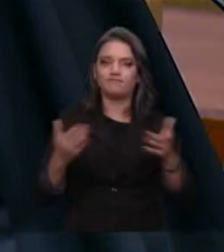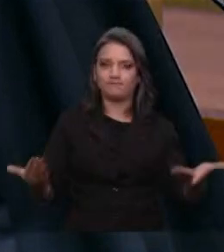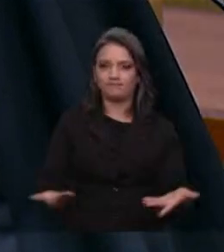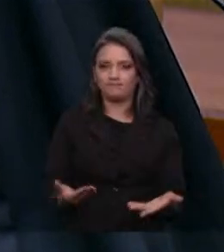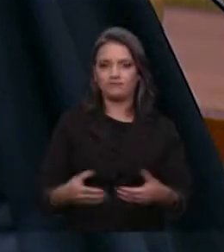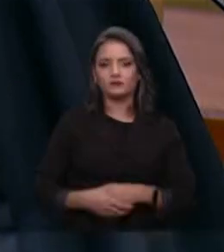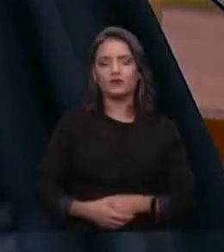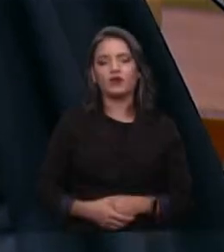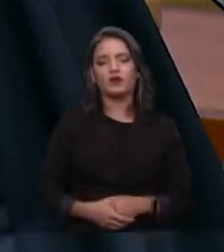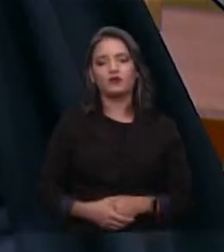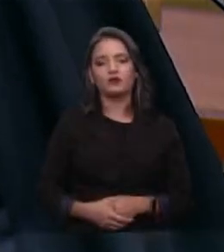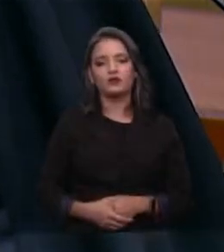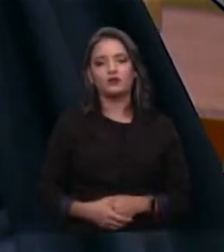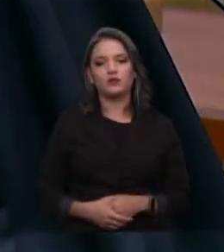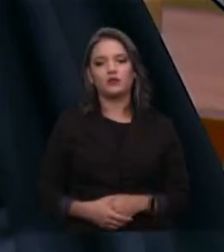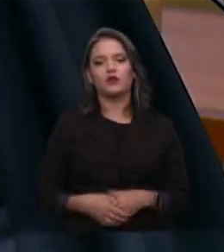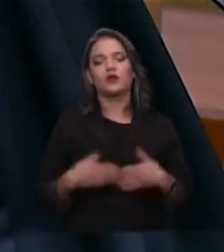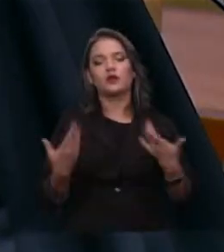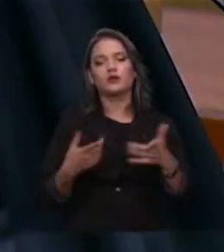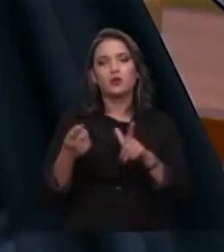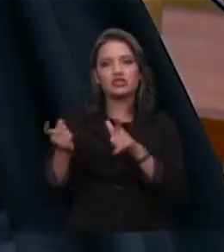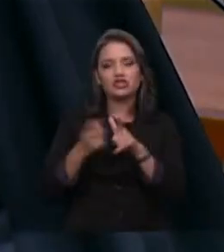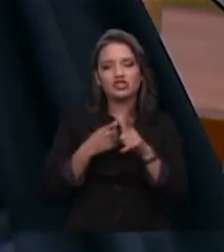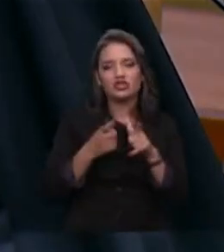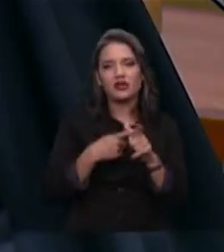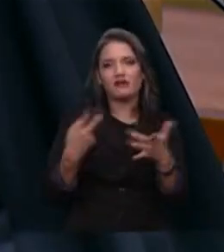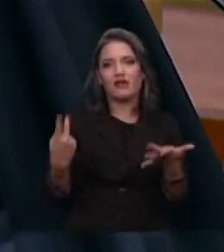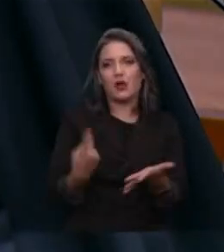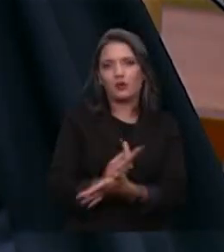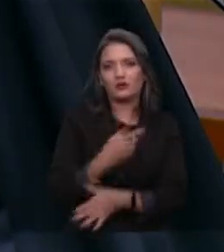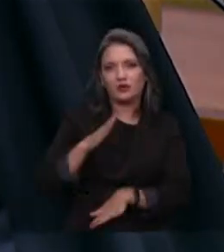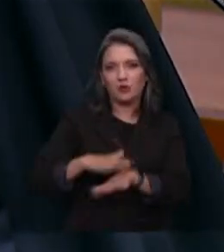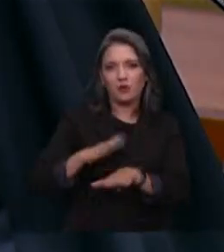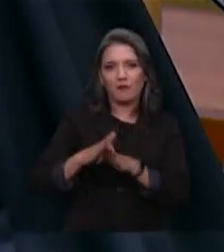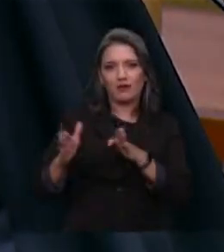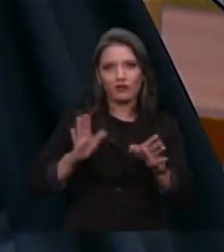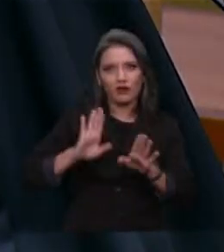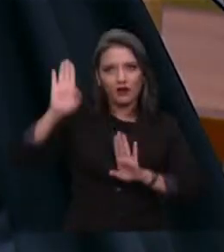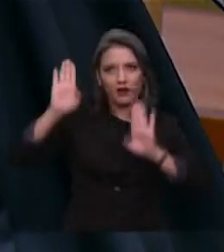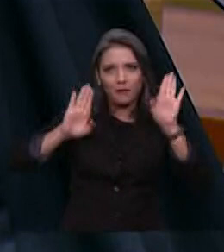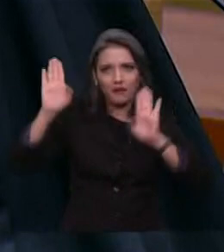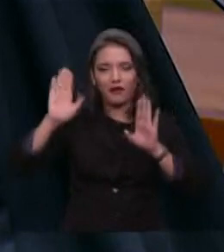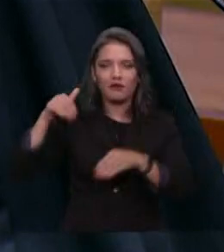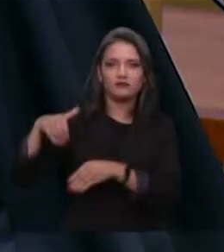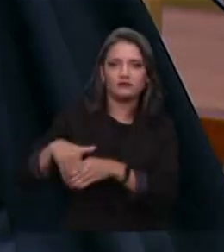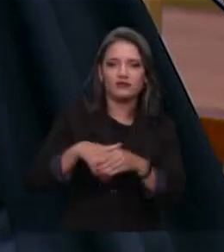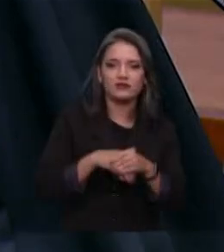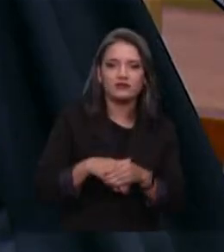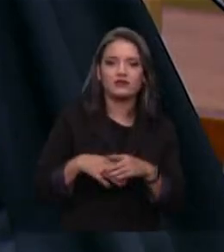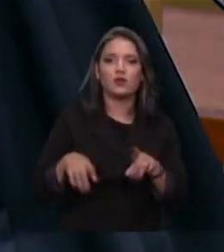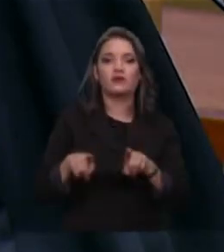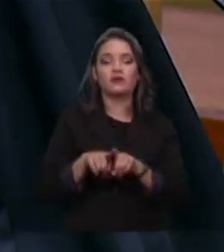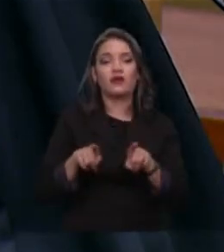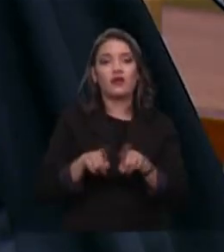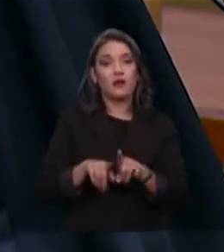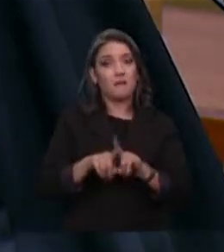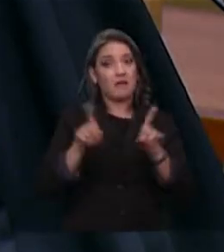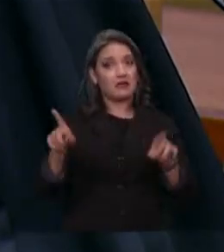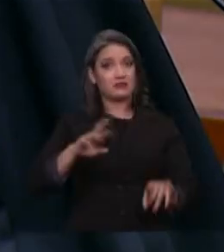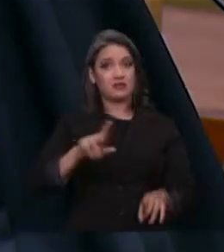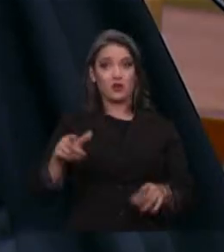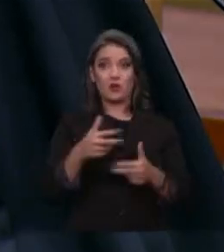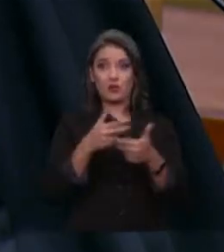análise. Desse modo, a assunção de dívidas de campanha eleitoral por quem não foi candidato ao cargo em disputa por mera liberalidade não é ato que se